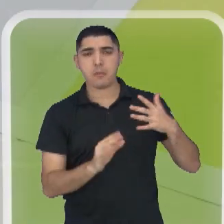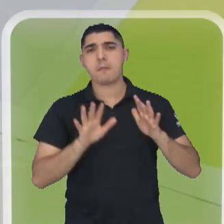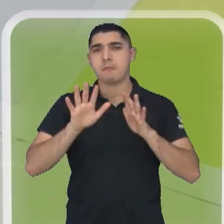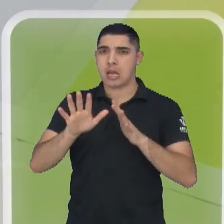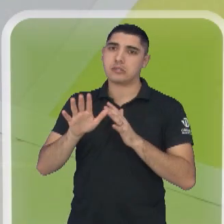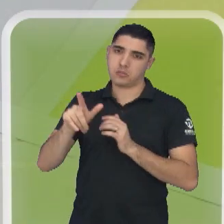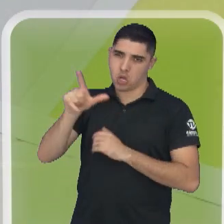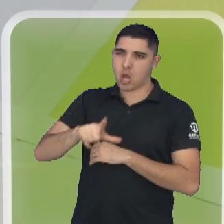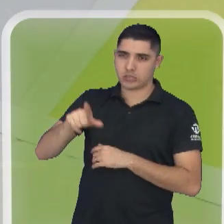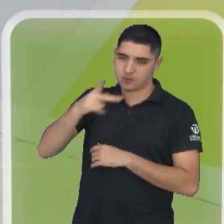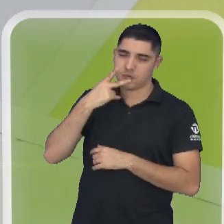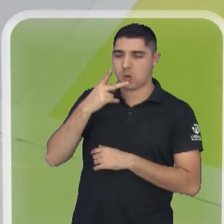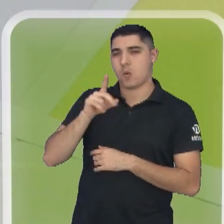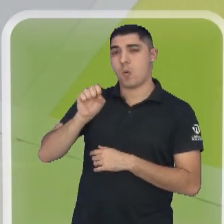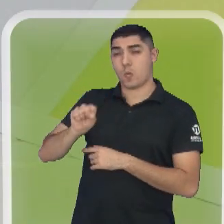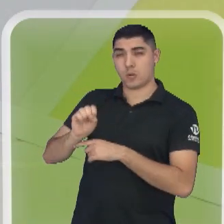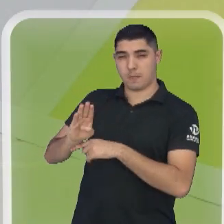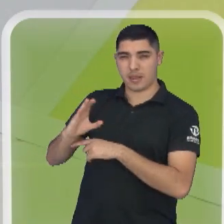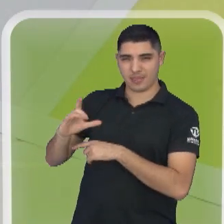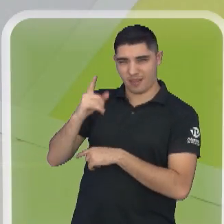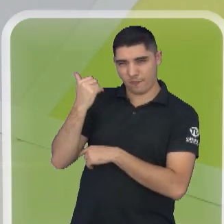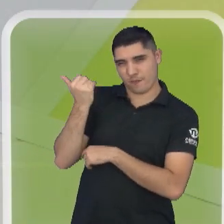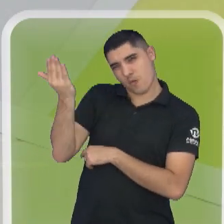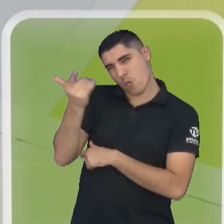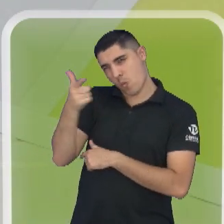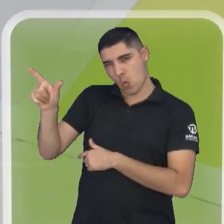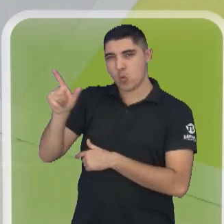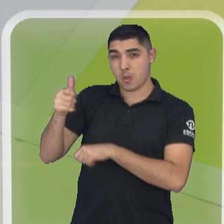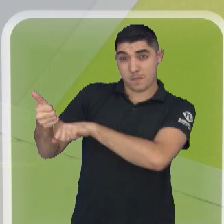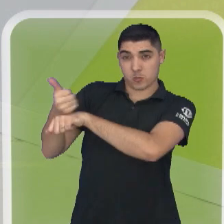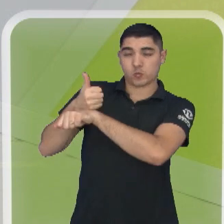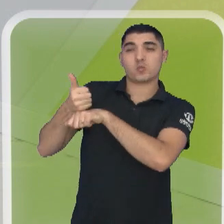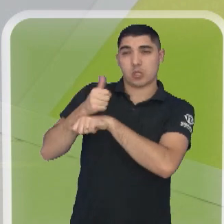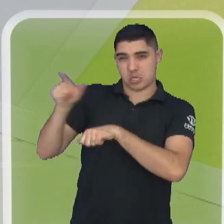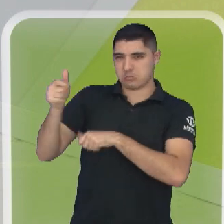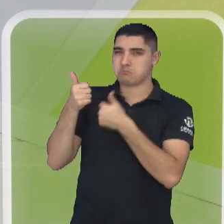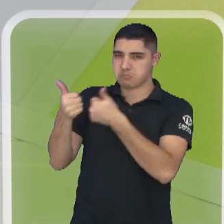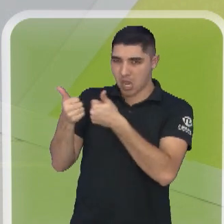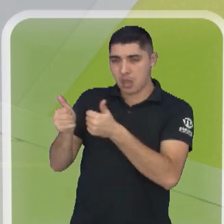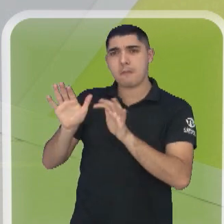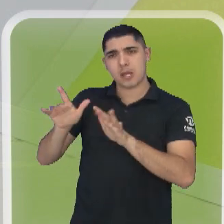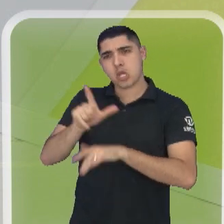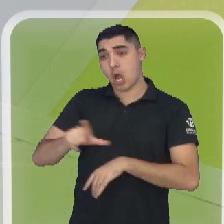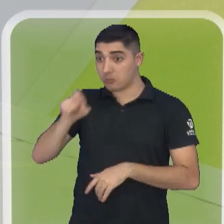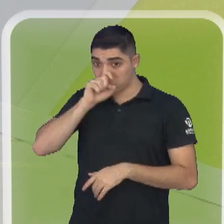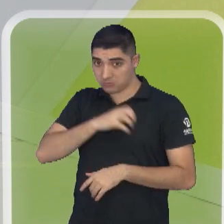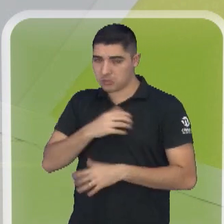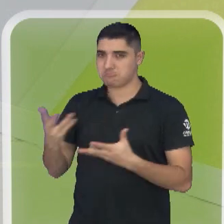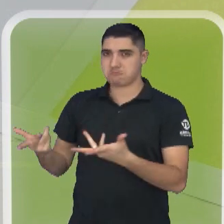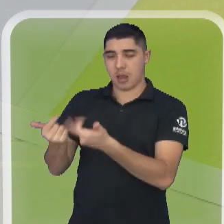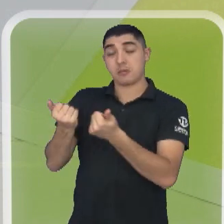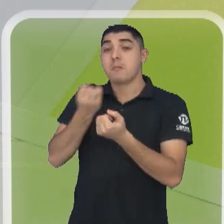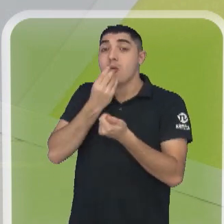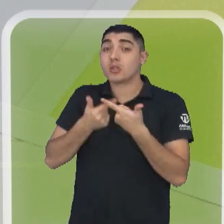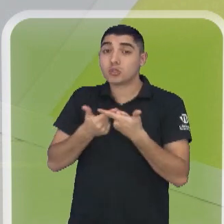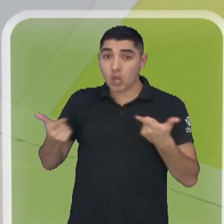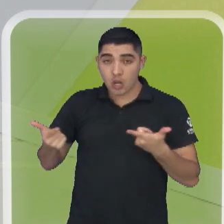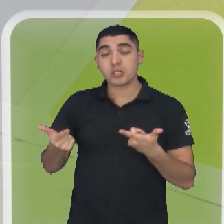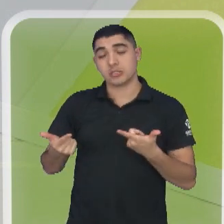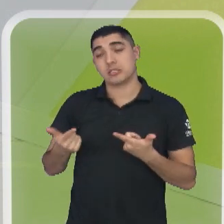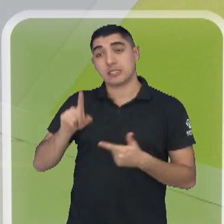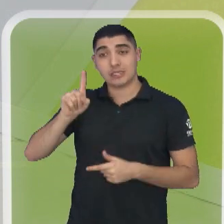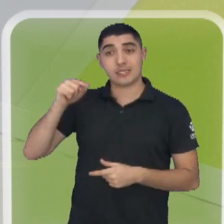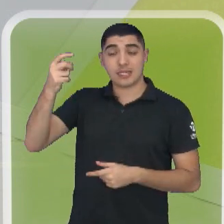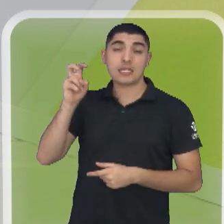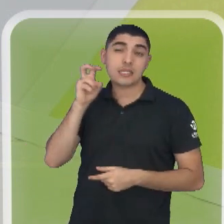Bernardo realmente, como você falou, está bem demais. E essa campanha de São José, neste momento, sem dúvida alguma, fantástica. Sorte ao São José. Na quinta-feira a